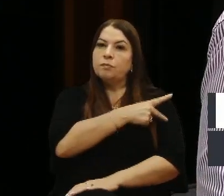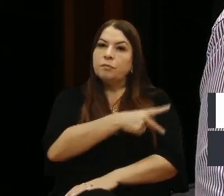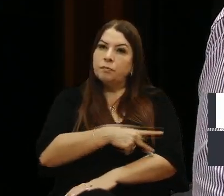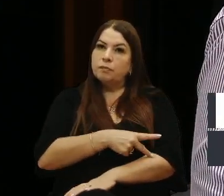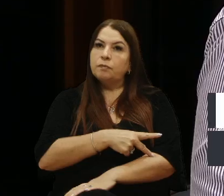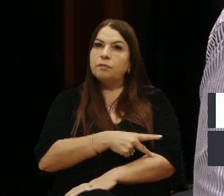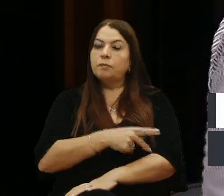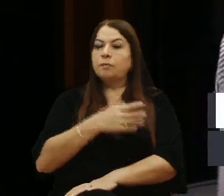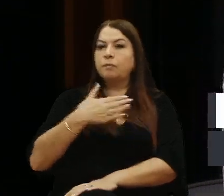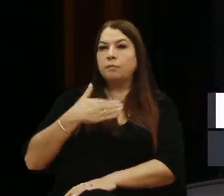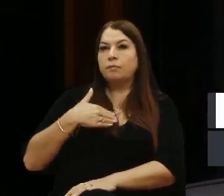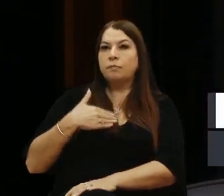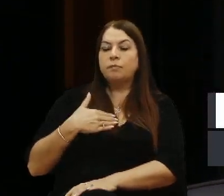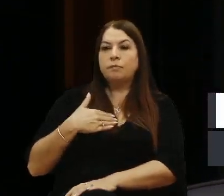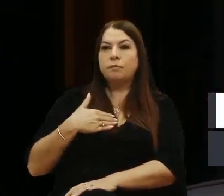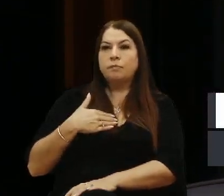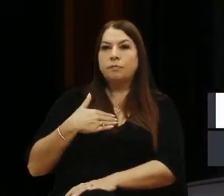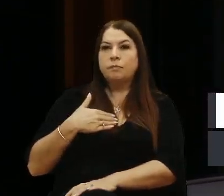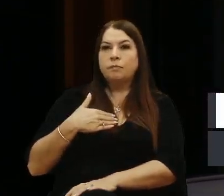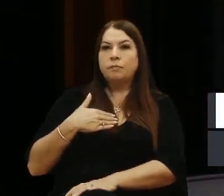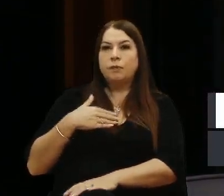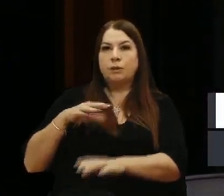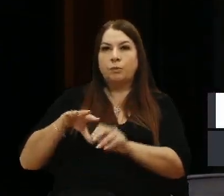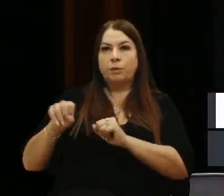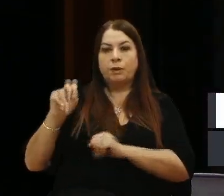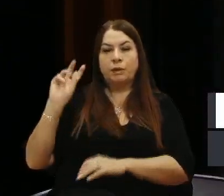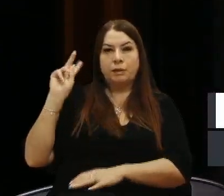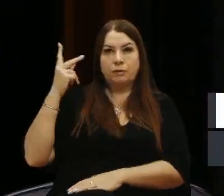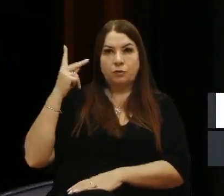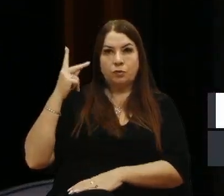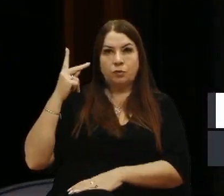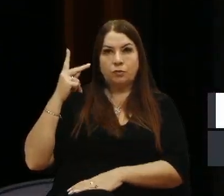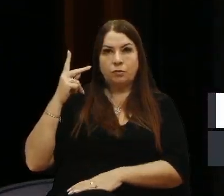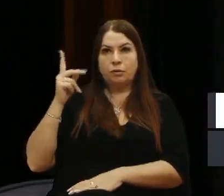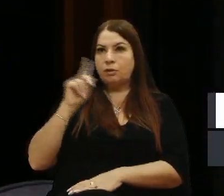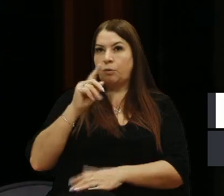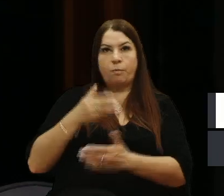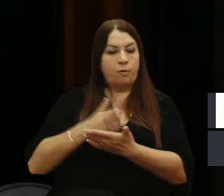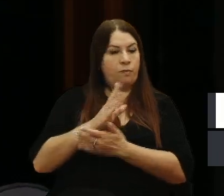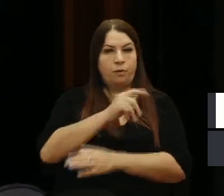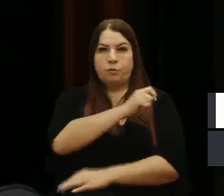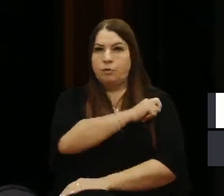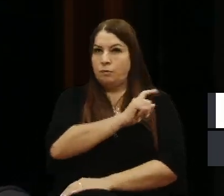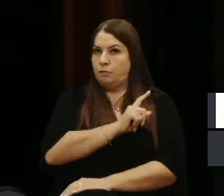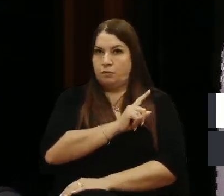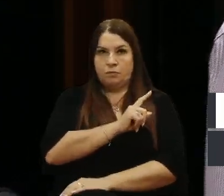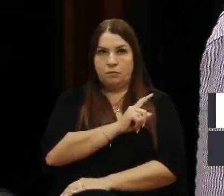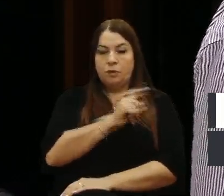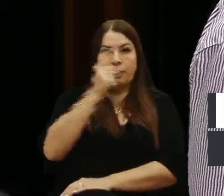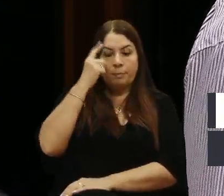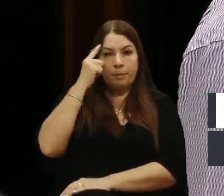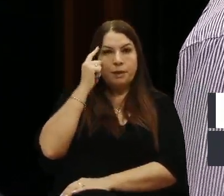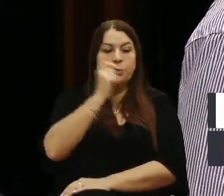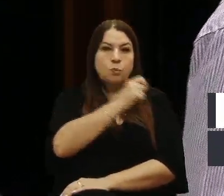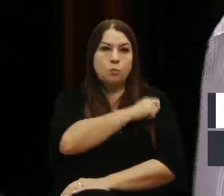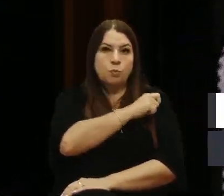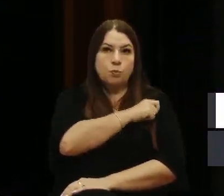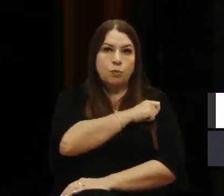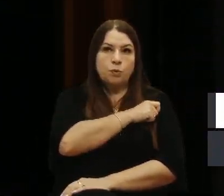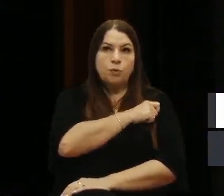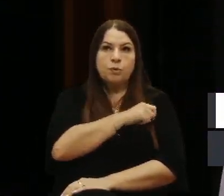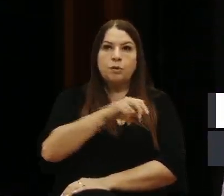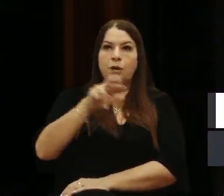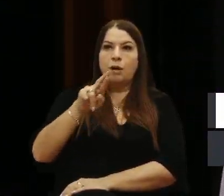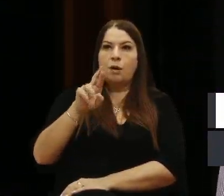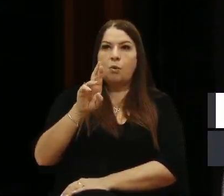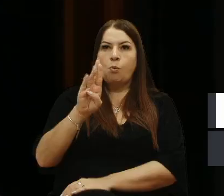pedagógica da minha graduação em História, de não aprovar os alunos. Quando a gente pensa num aluno que está lá no Ruben, que